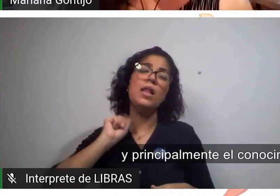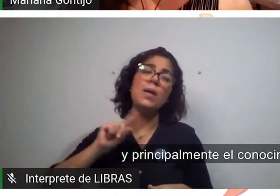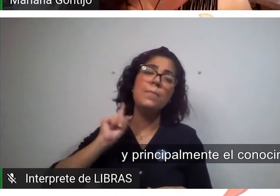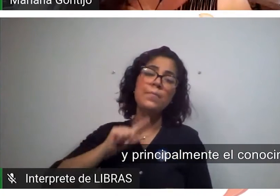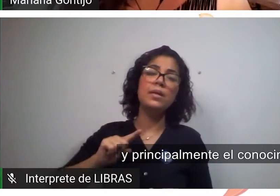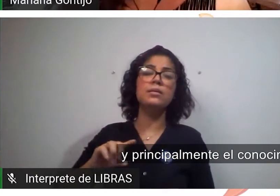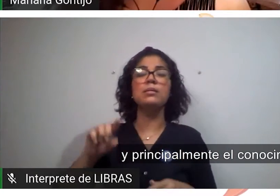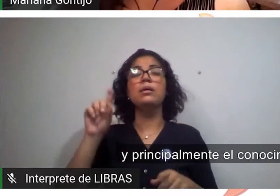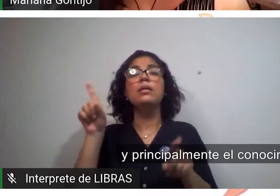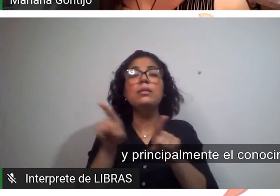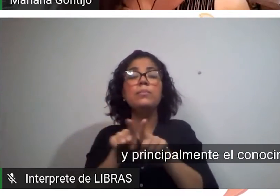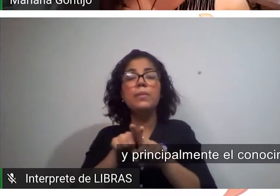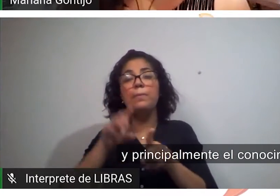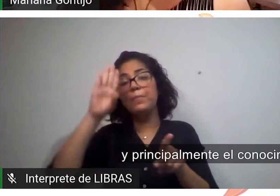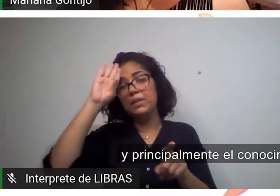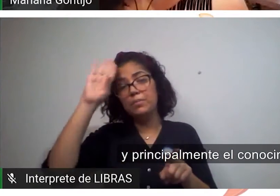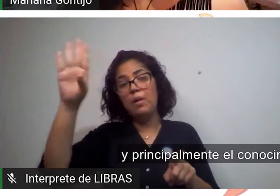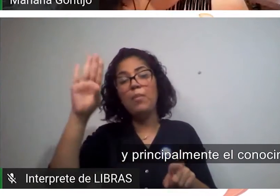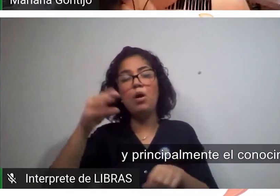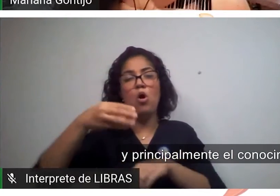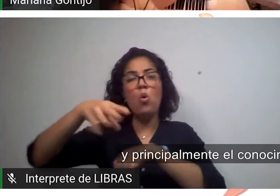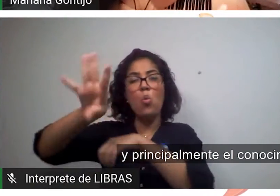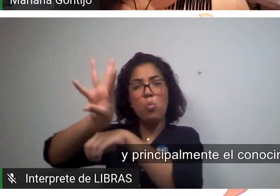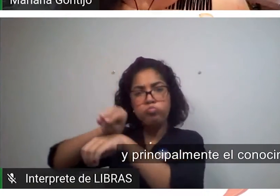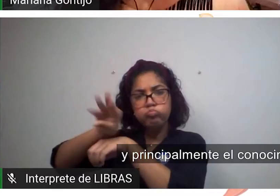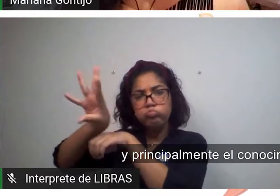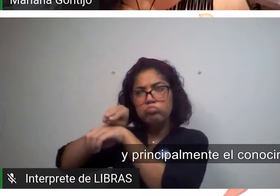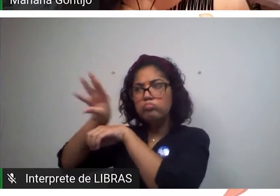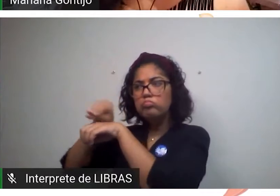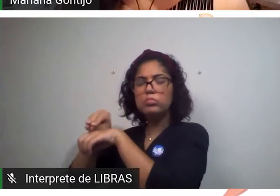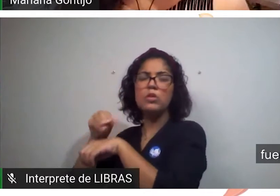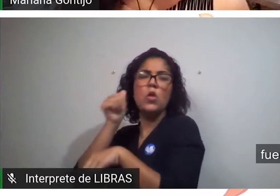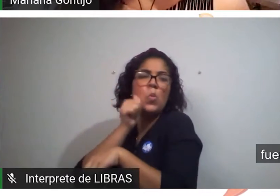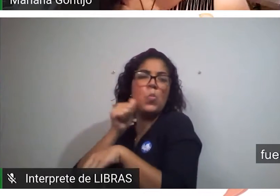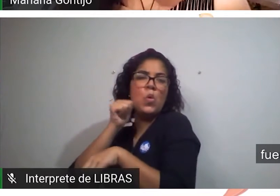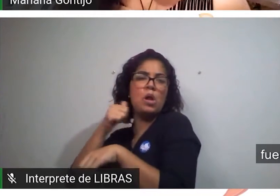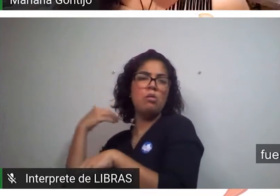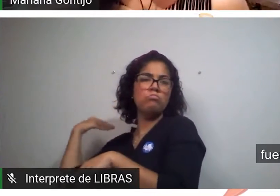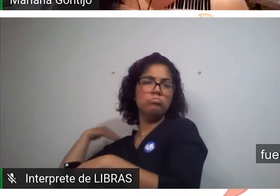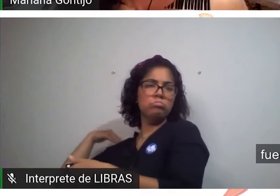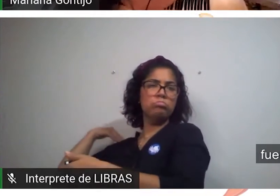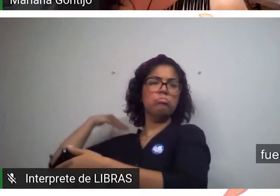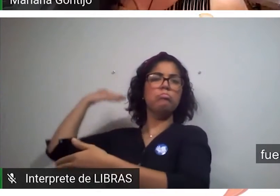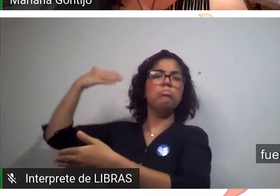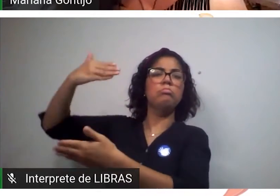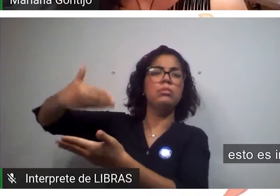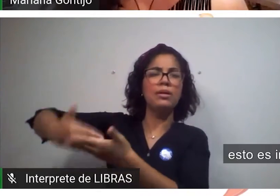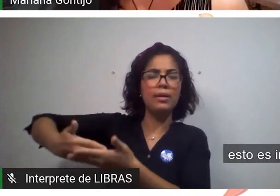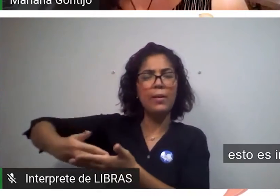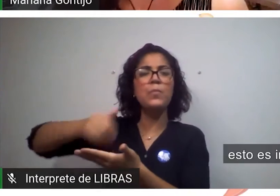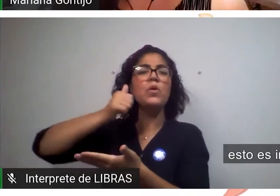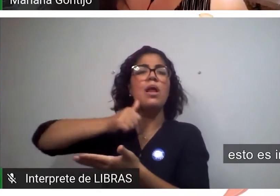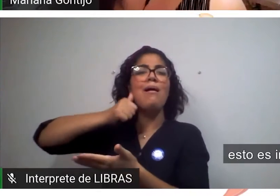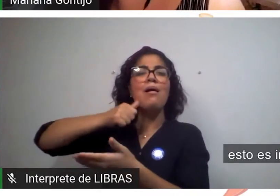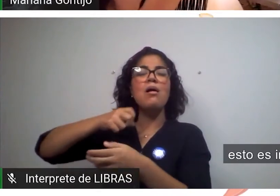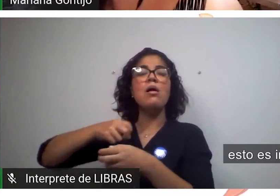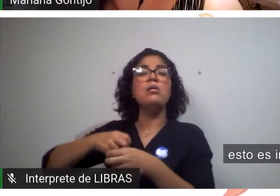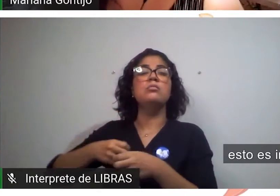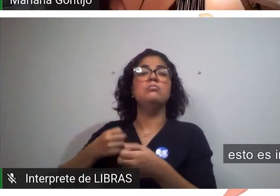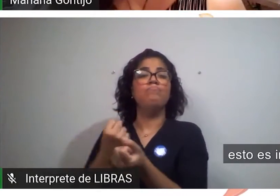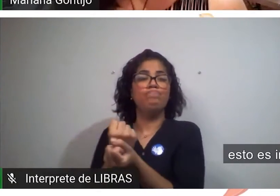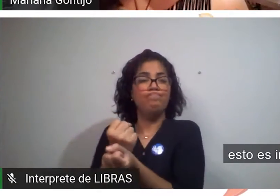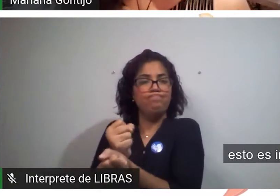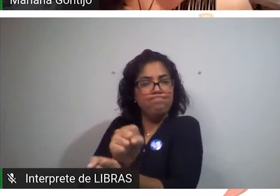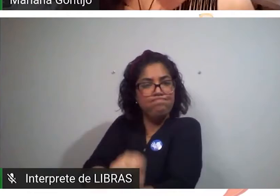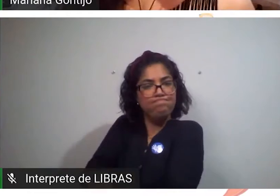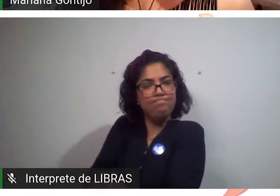principalmente o conhecimento que foi herdado de mulheres que eram escravizadas, isso é importantíssimo a